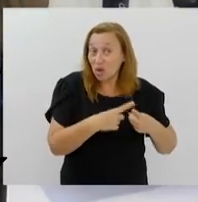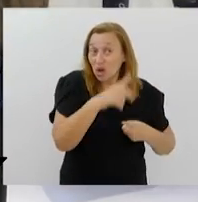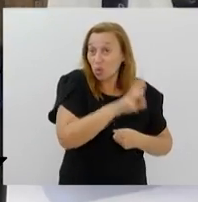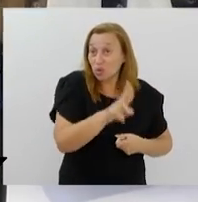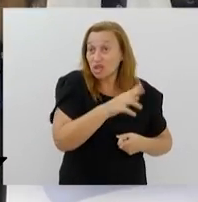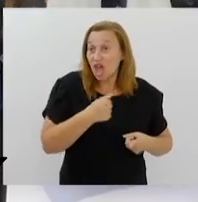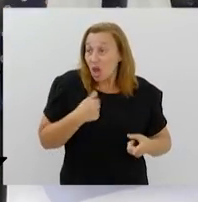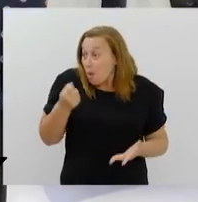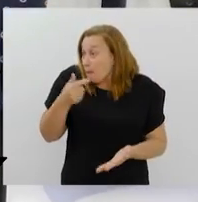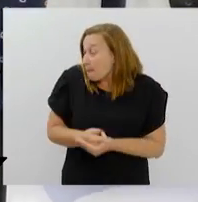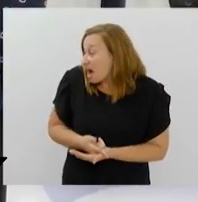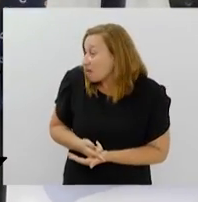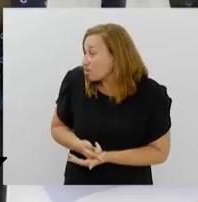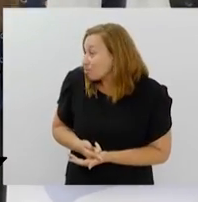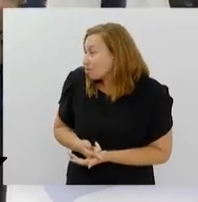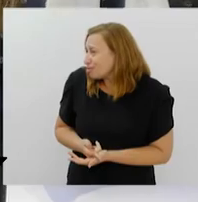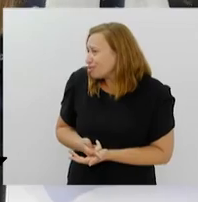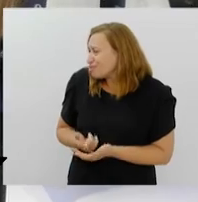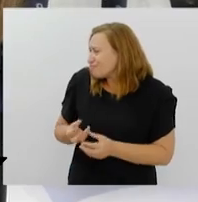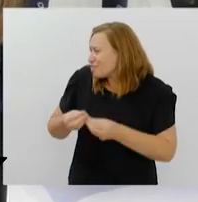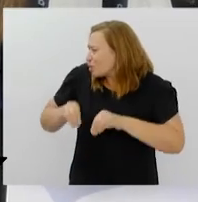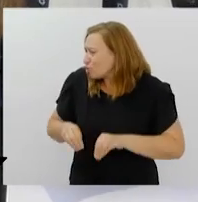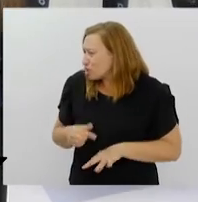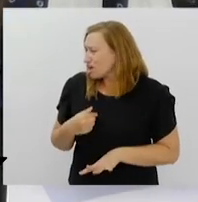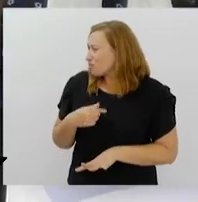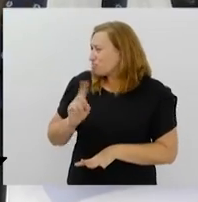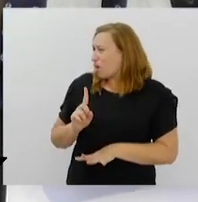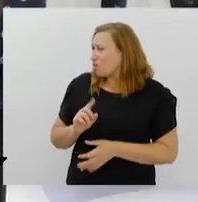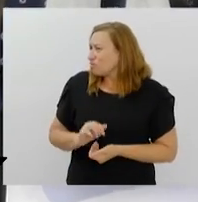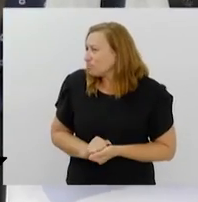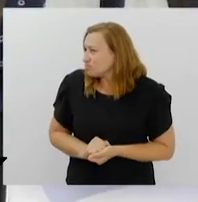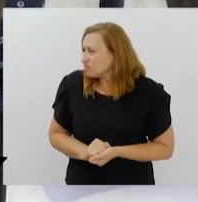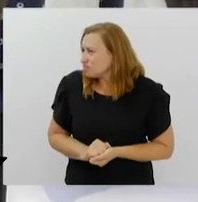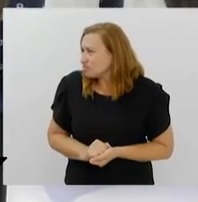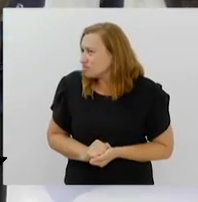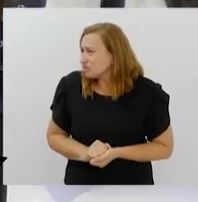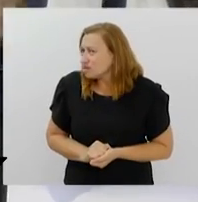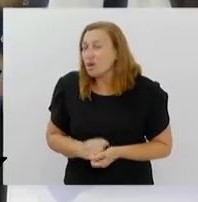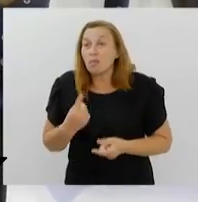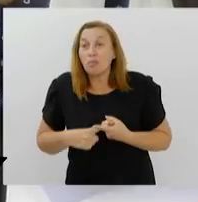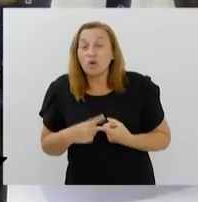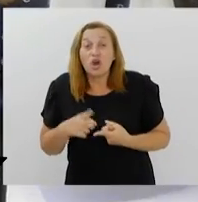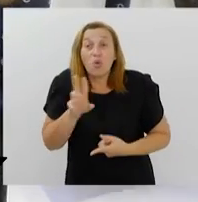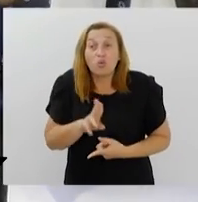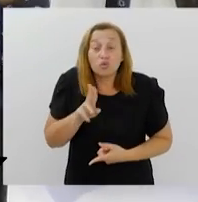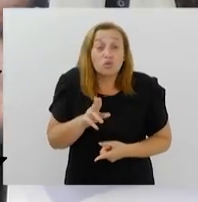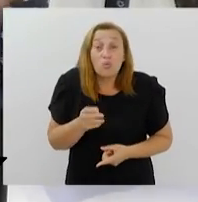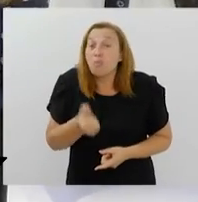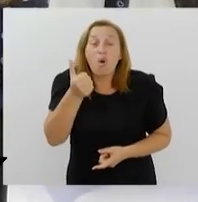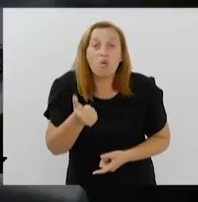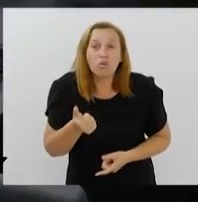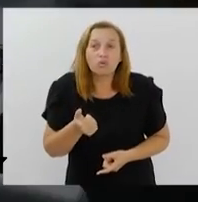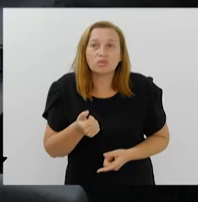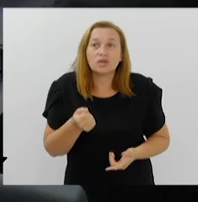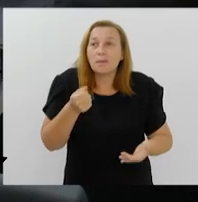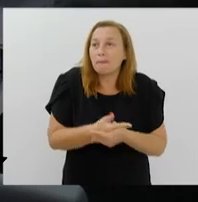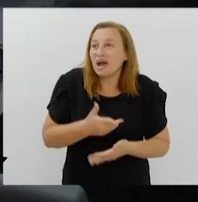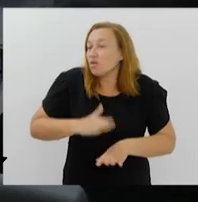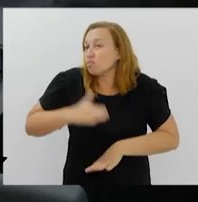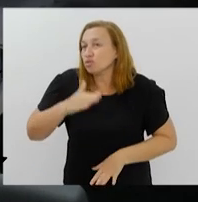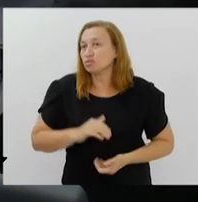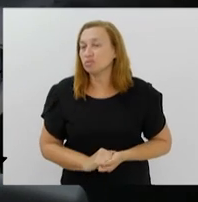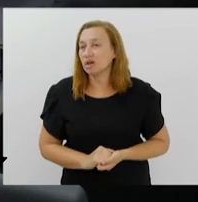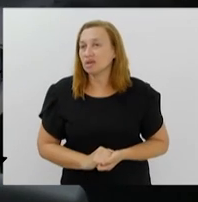porque eu pago e não dou prejuízo or eu pago e eu não dou prejuízo para ninguém porque eu uso muito eu uso pouco e pago muito